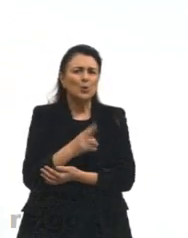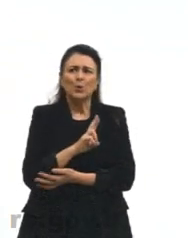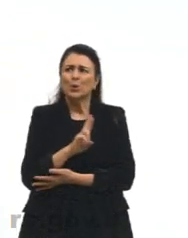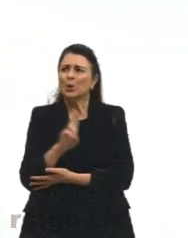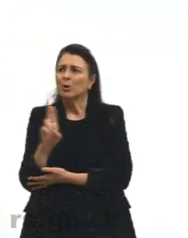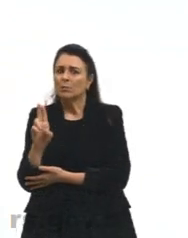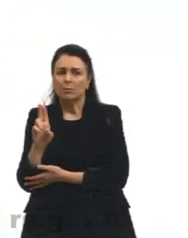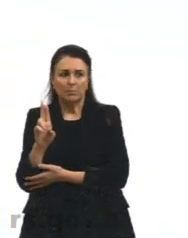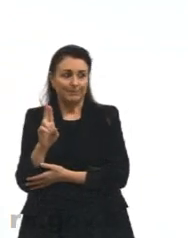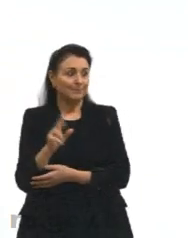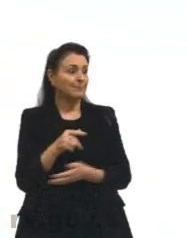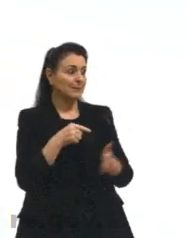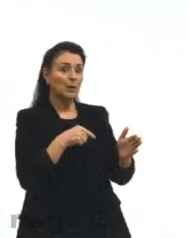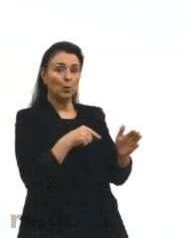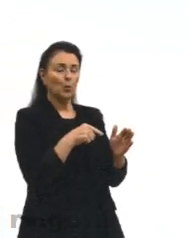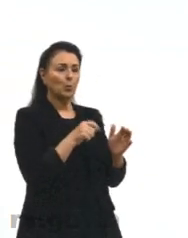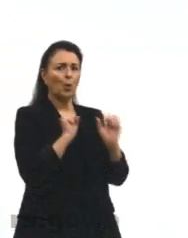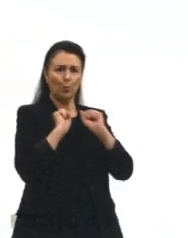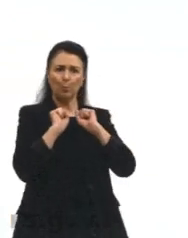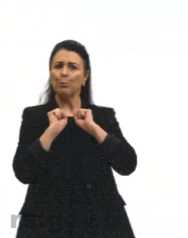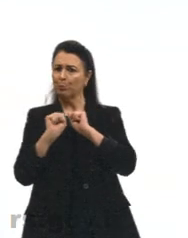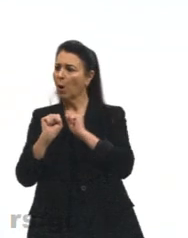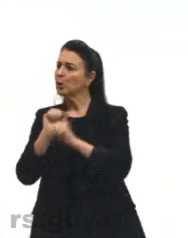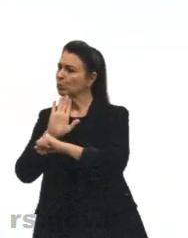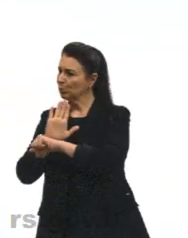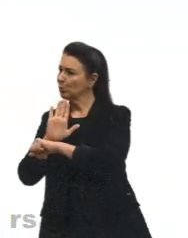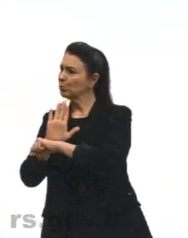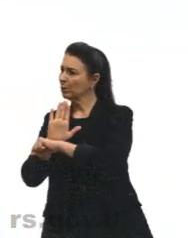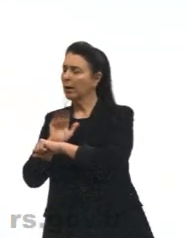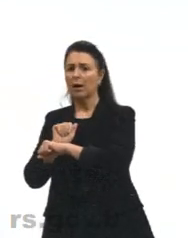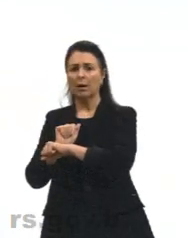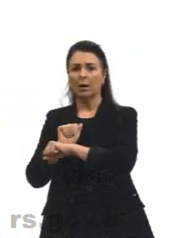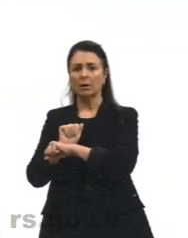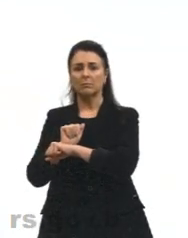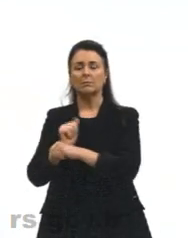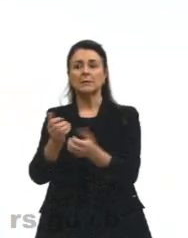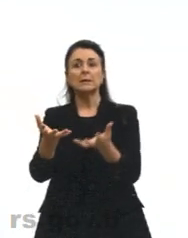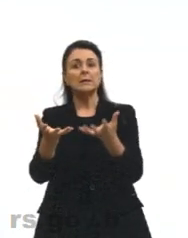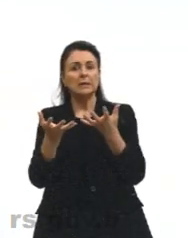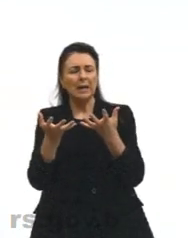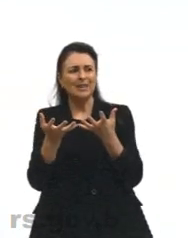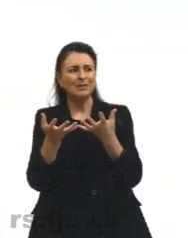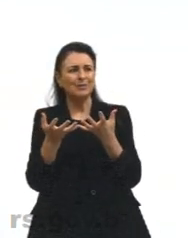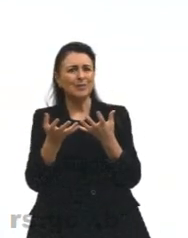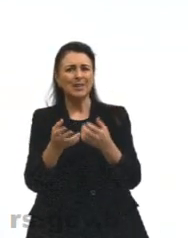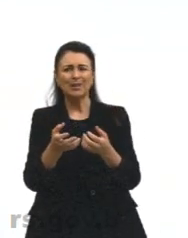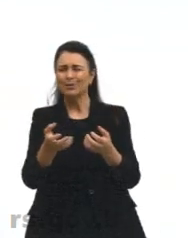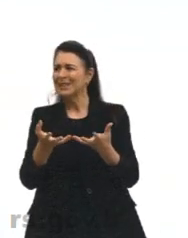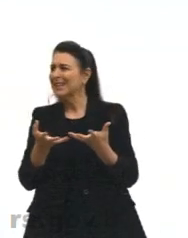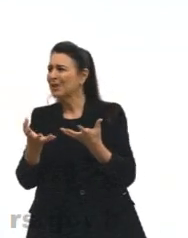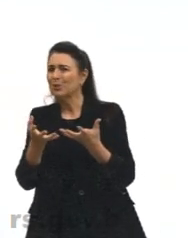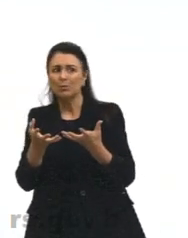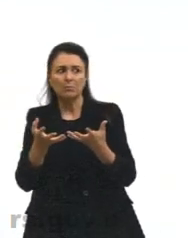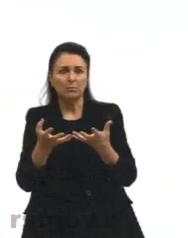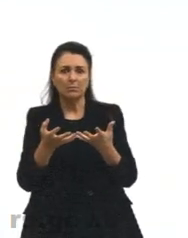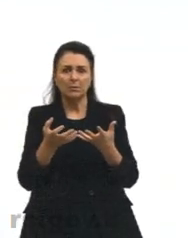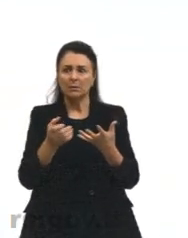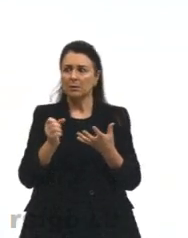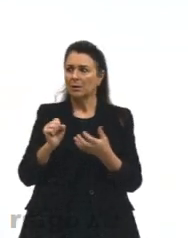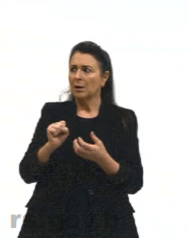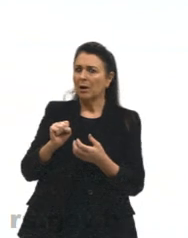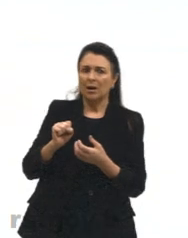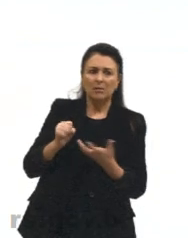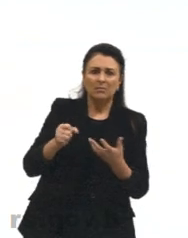posso ajudá-lo Cavaleiro pode eu quero um daqueles daqueles irmão